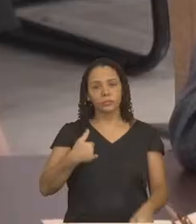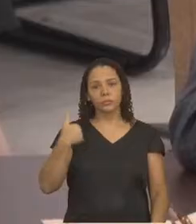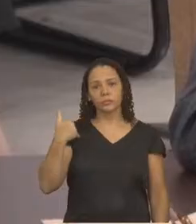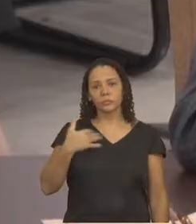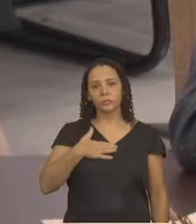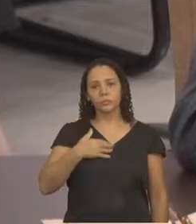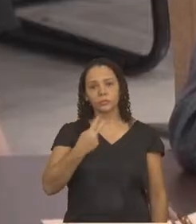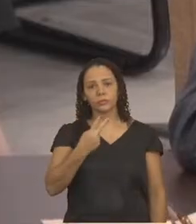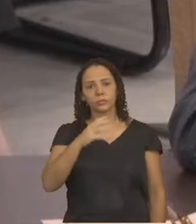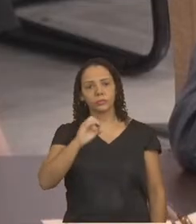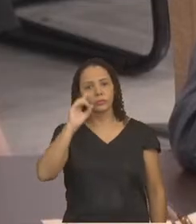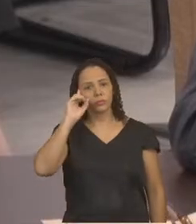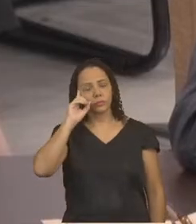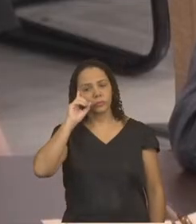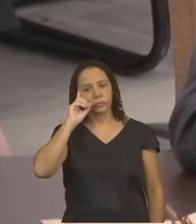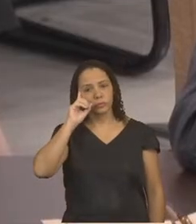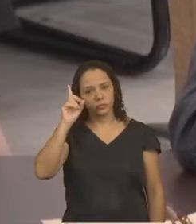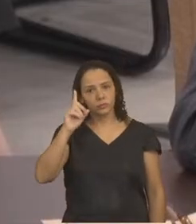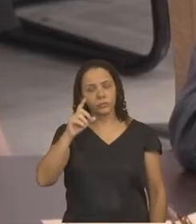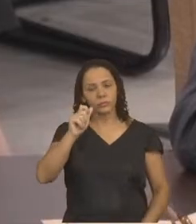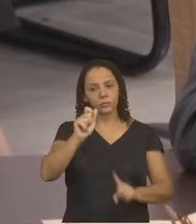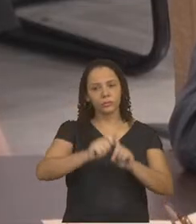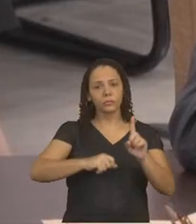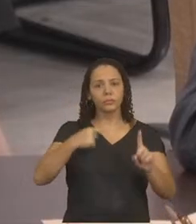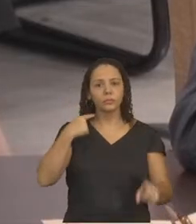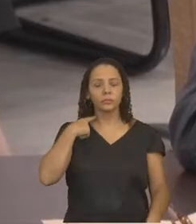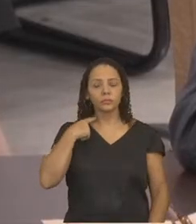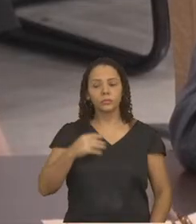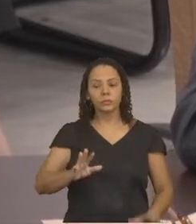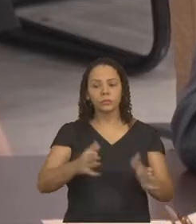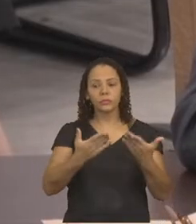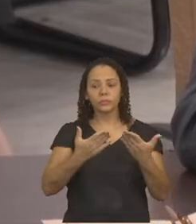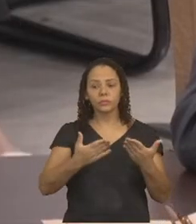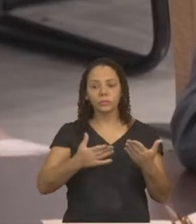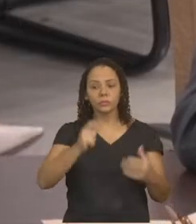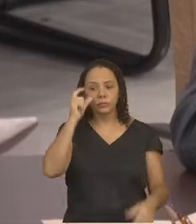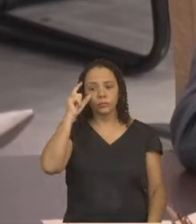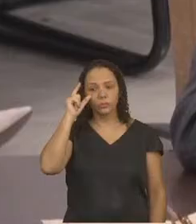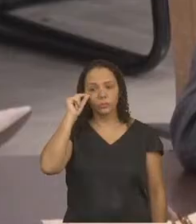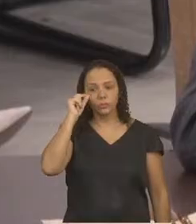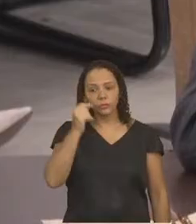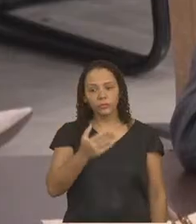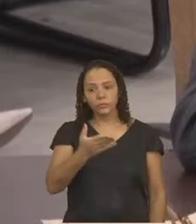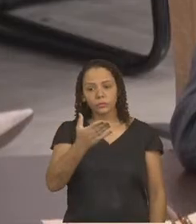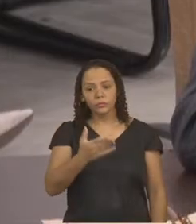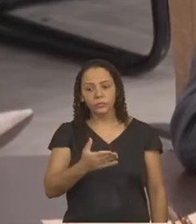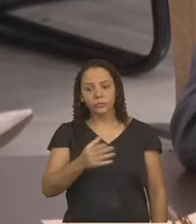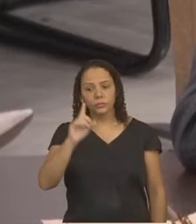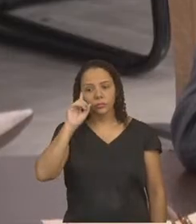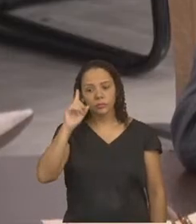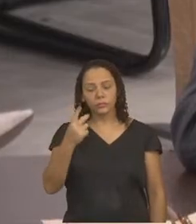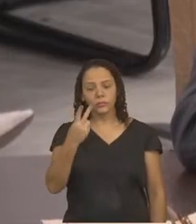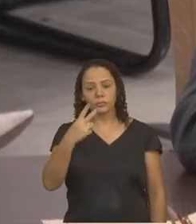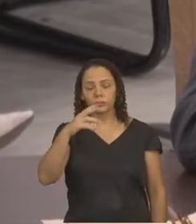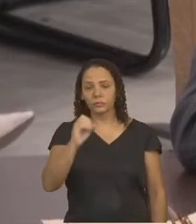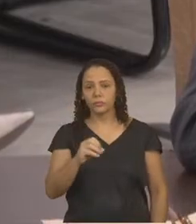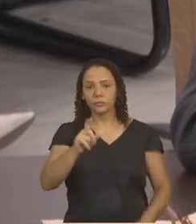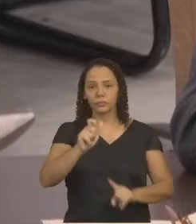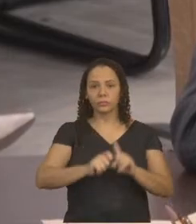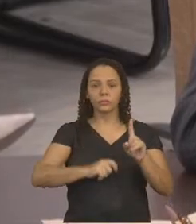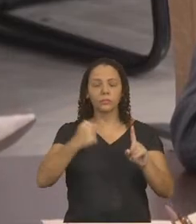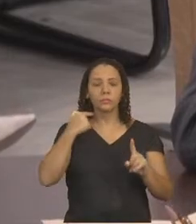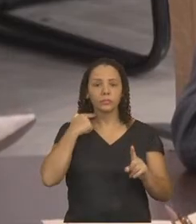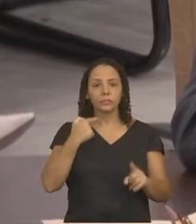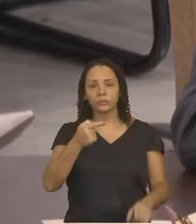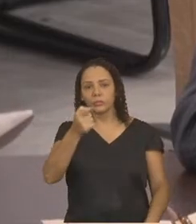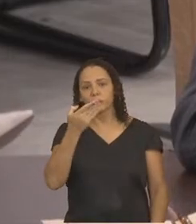no dia 20 de maio. Então, Jean, dia 20 de maio do ano que vem, como você está se comprometendo, como o prefeito aí te